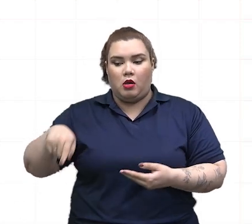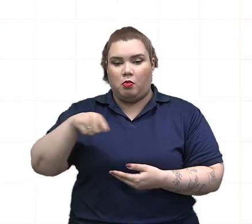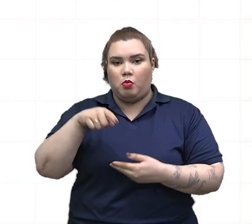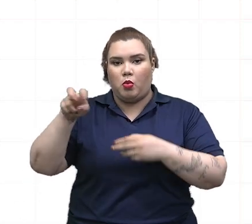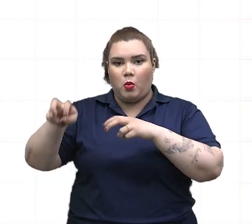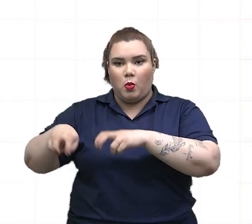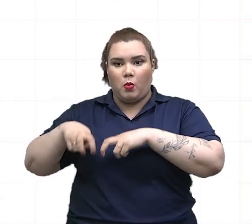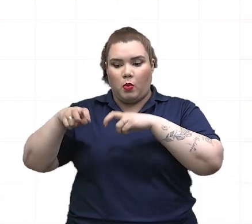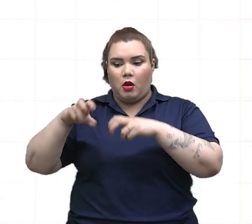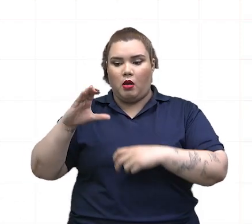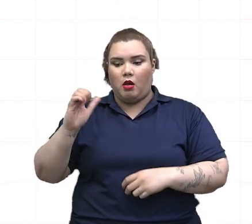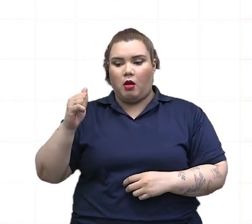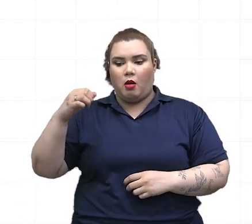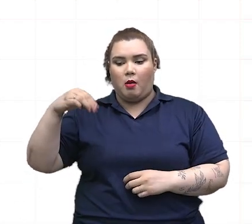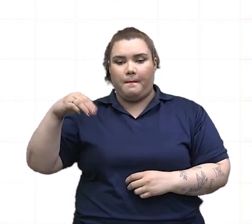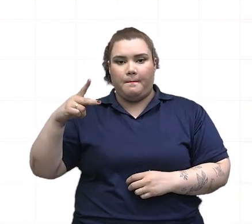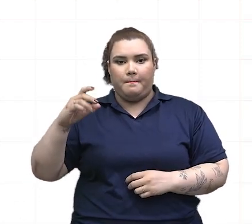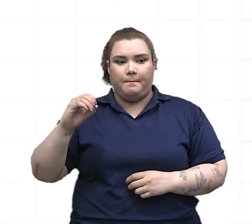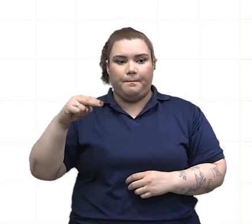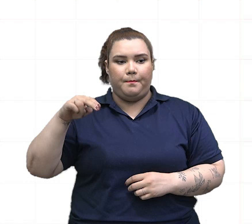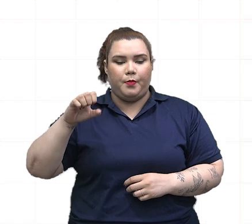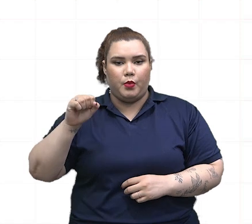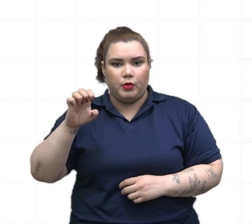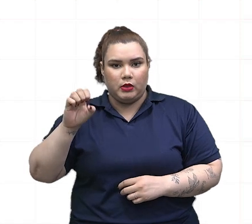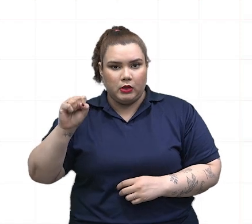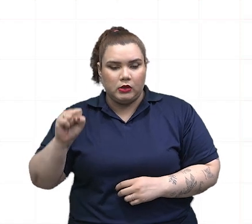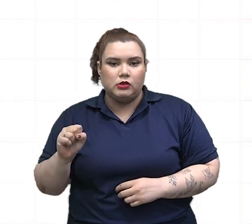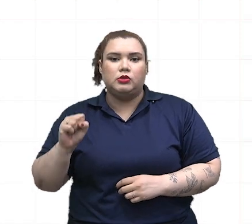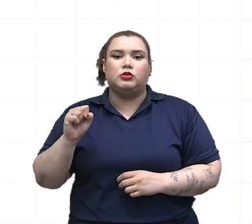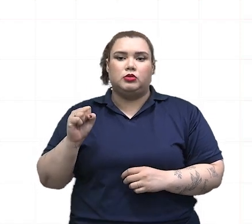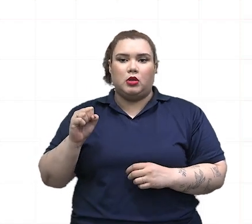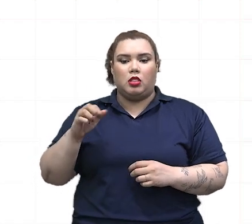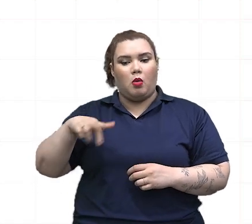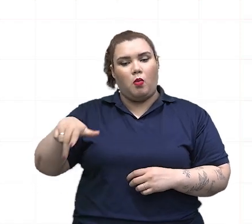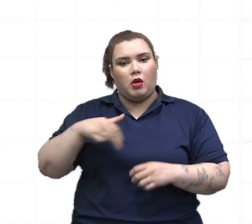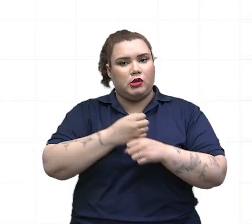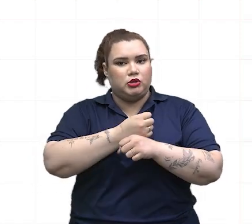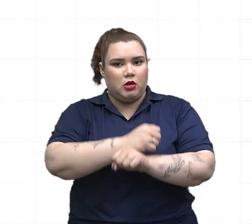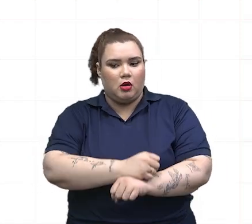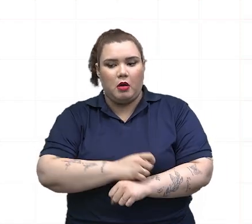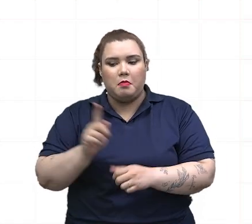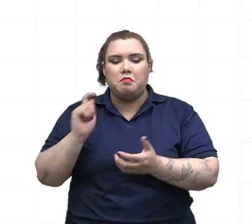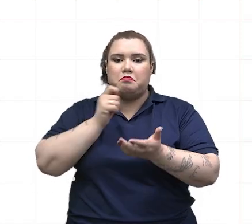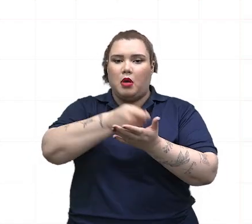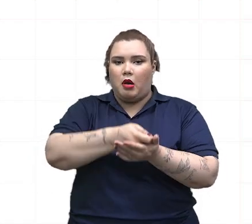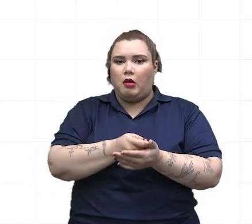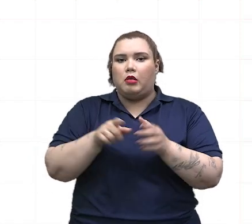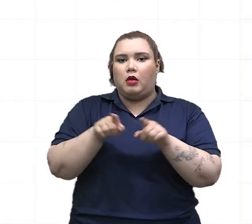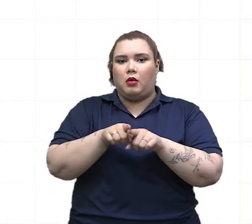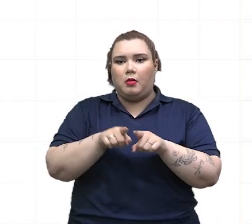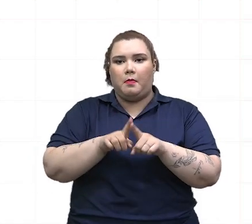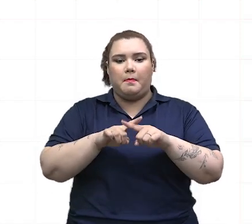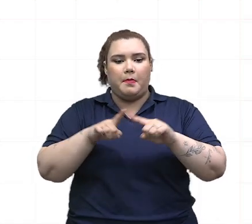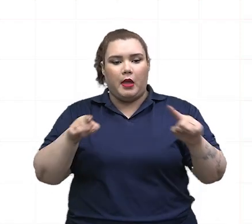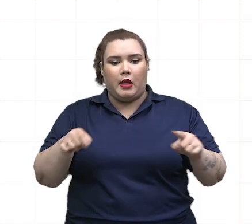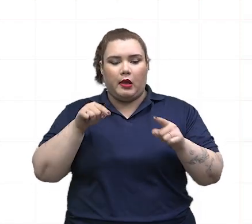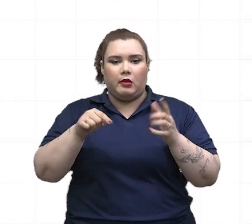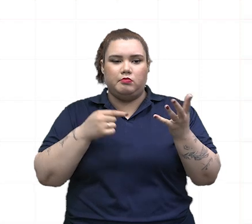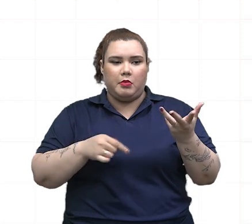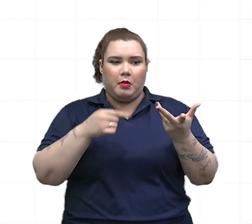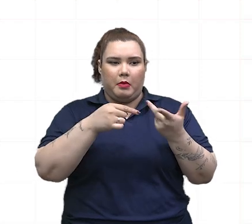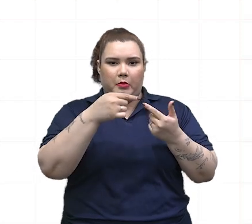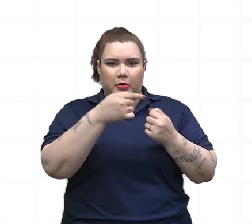livres. Então, observa, ele não é escravo, mas, de certa forma, talha,